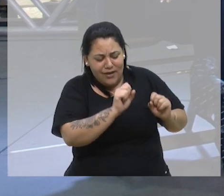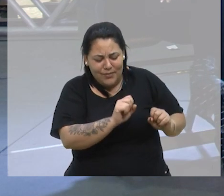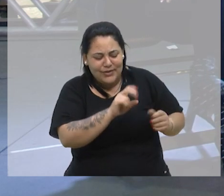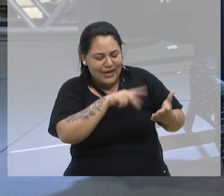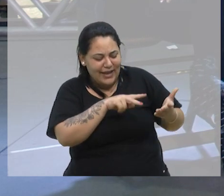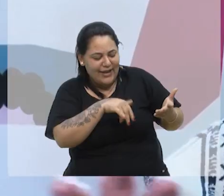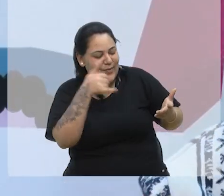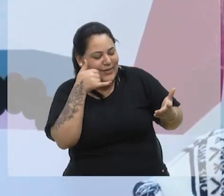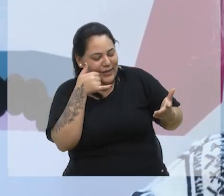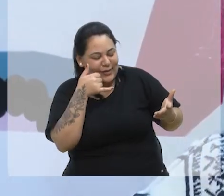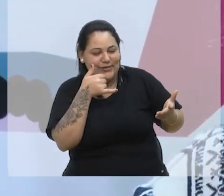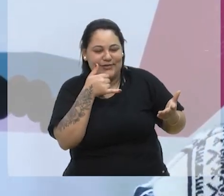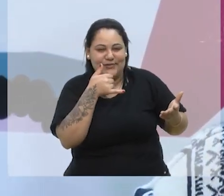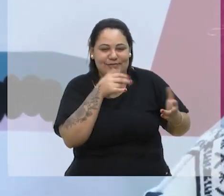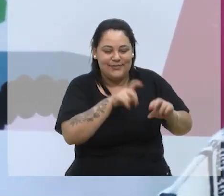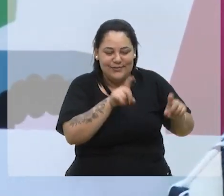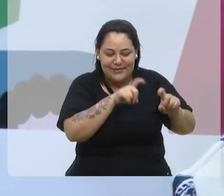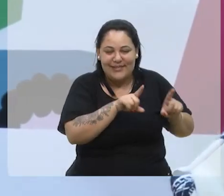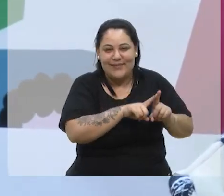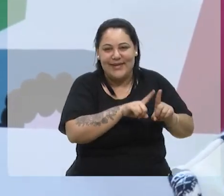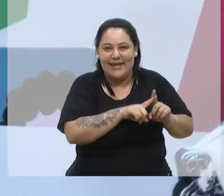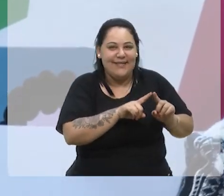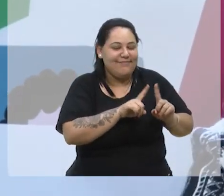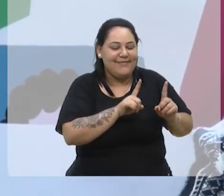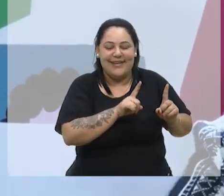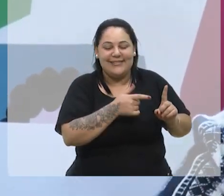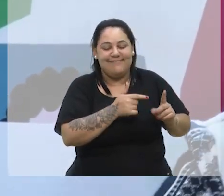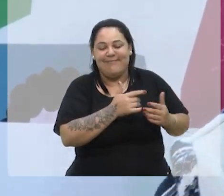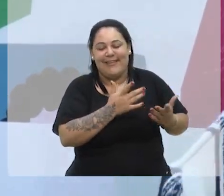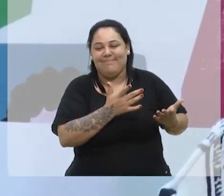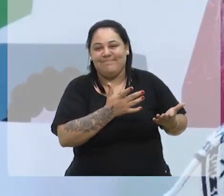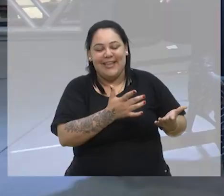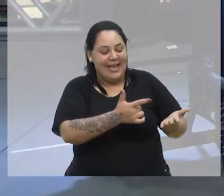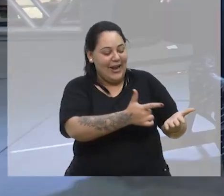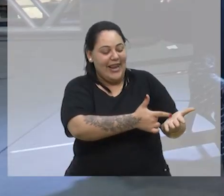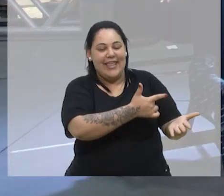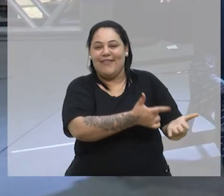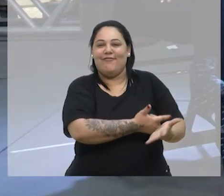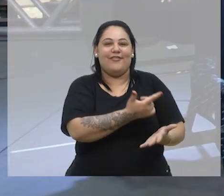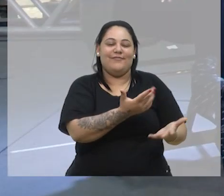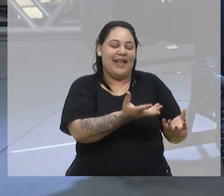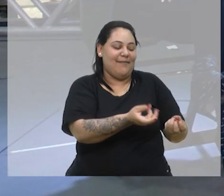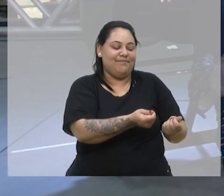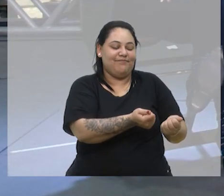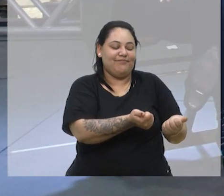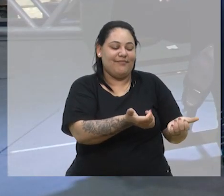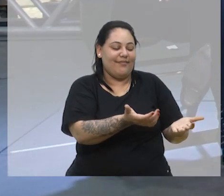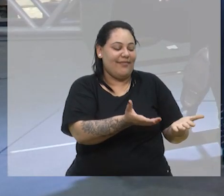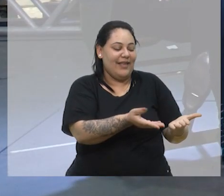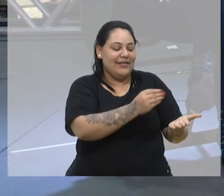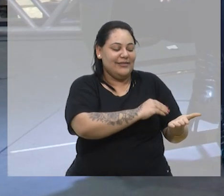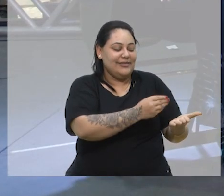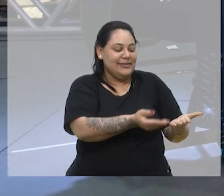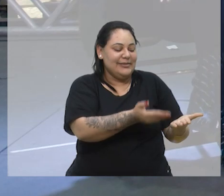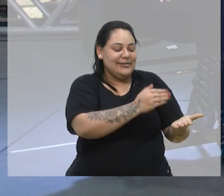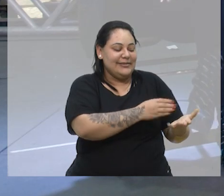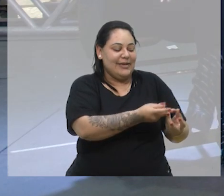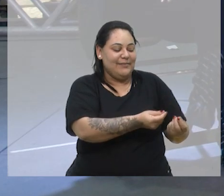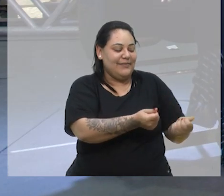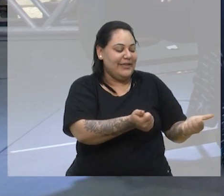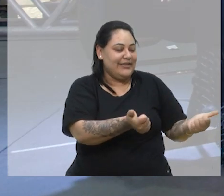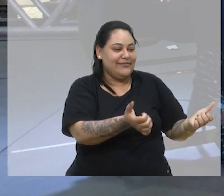essa linha de apostar em quem eles acham que pode, né, construir uma carreira. Então foi ótimo. Então tá bom,